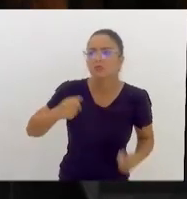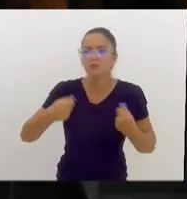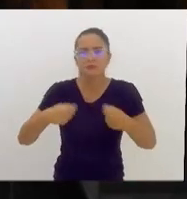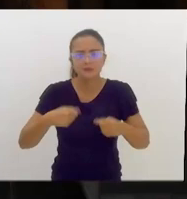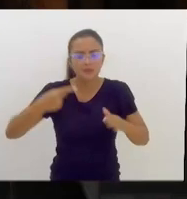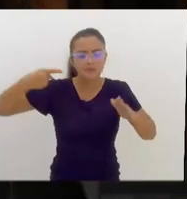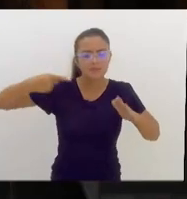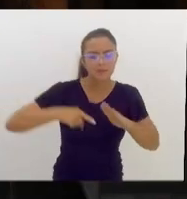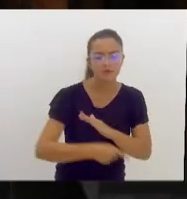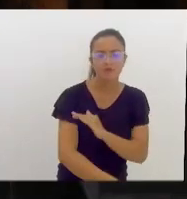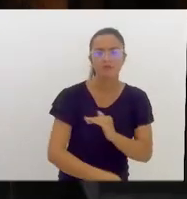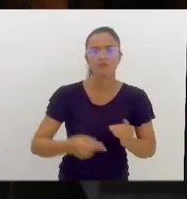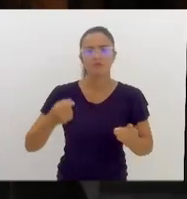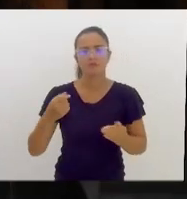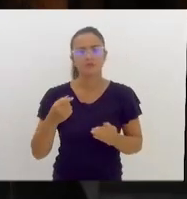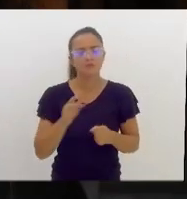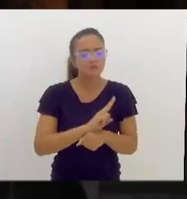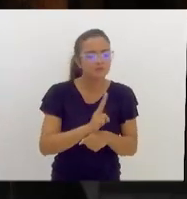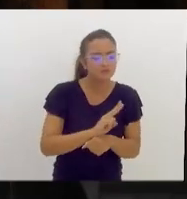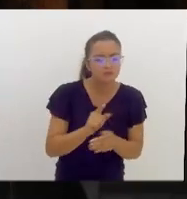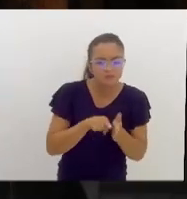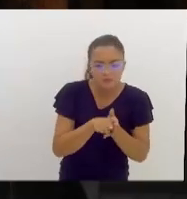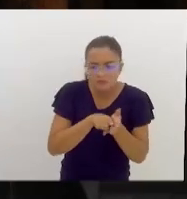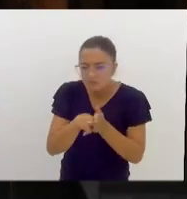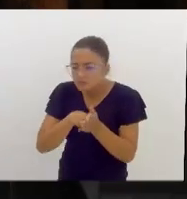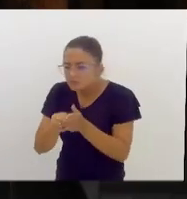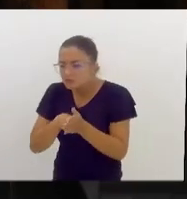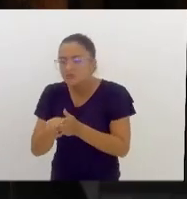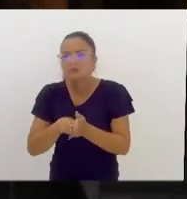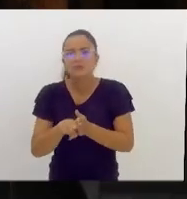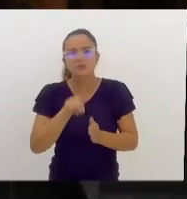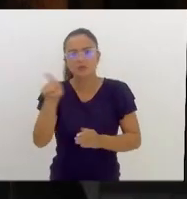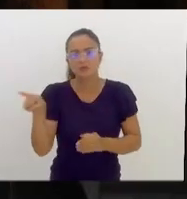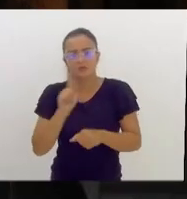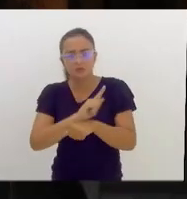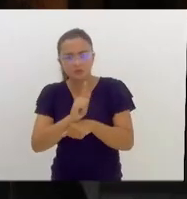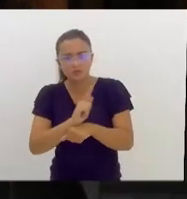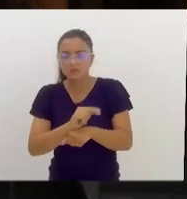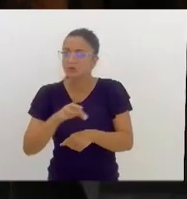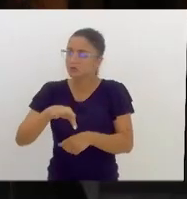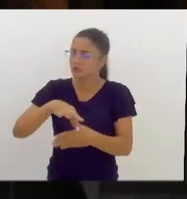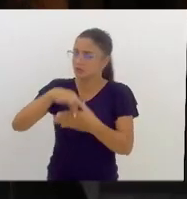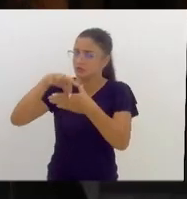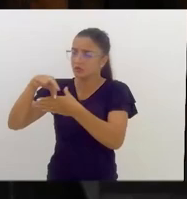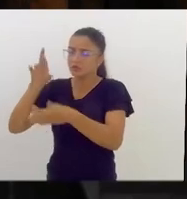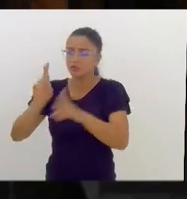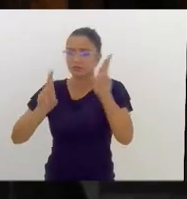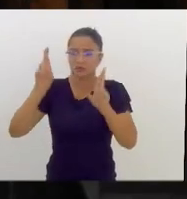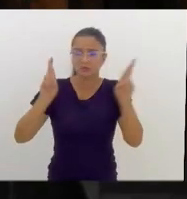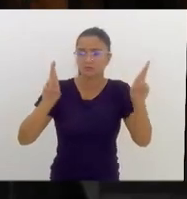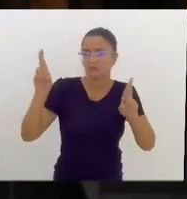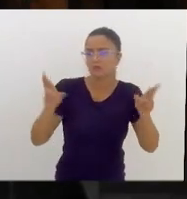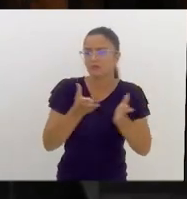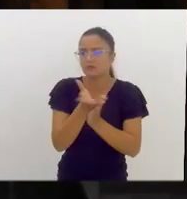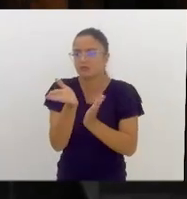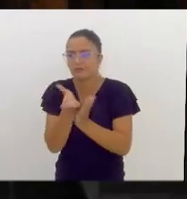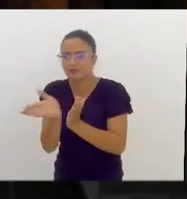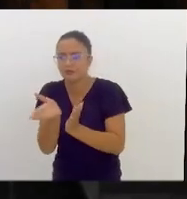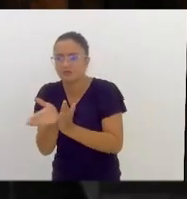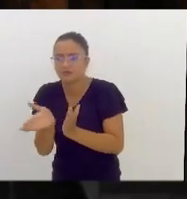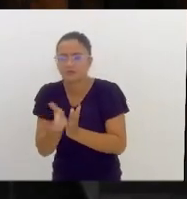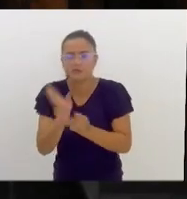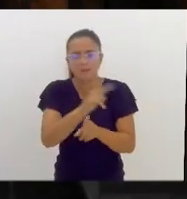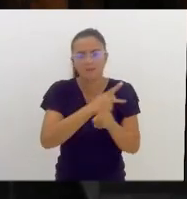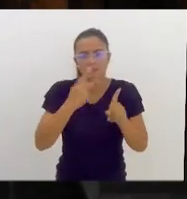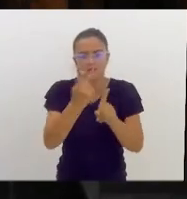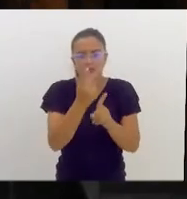as investigações e indicie aqueles gestores que foram responsáveis pelos desvios que aconteceram no Rio